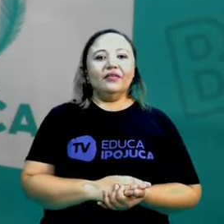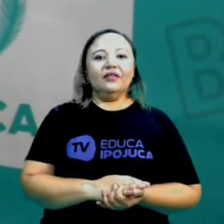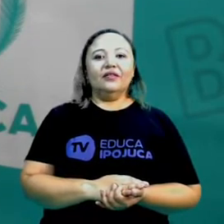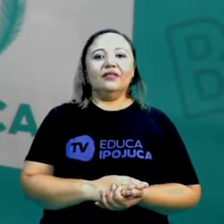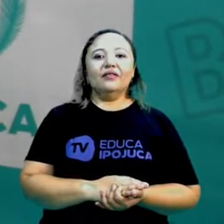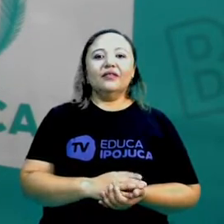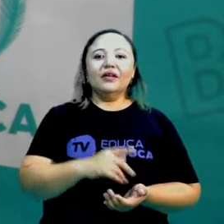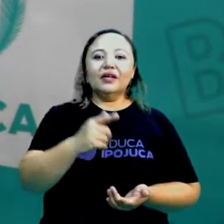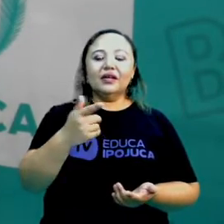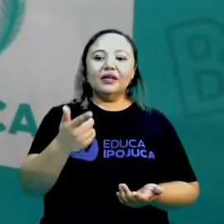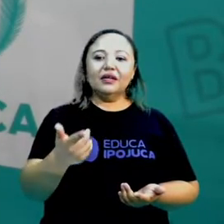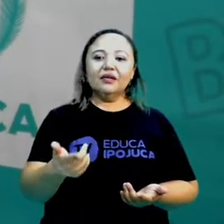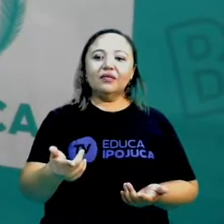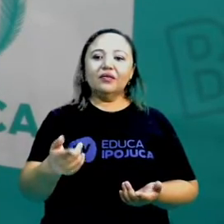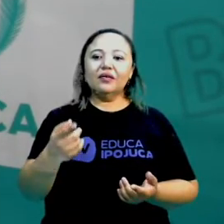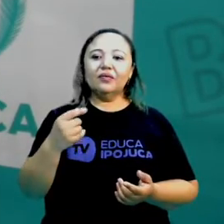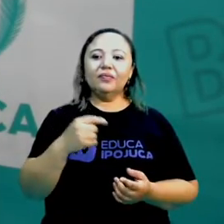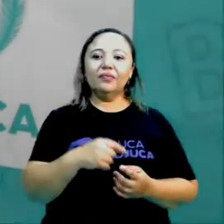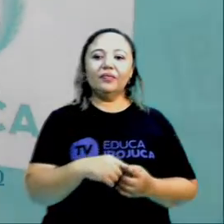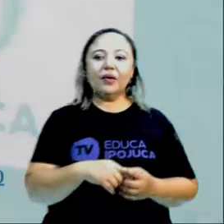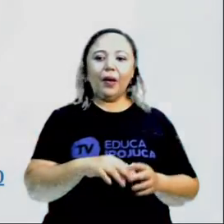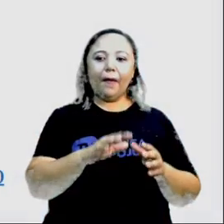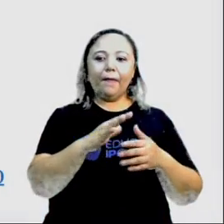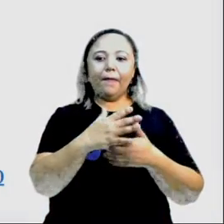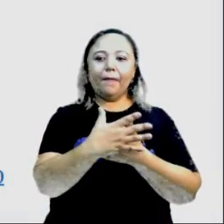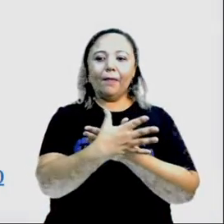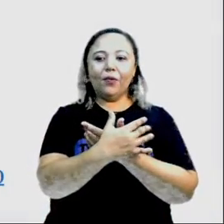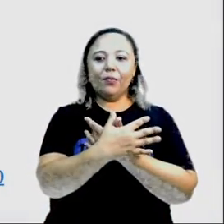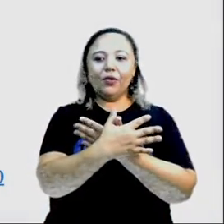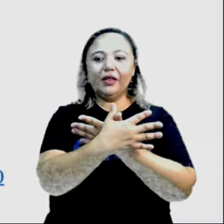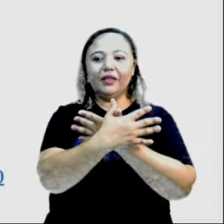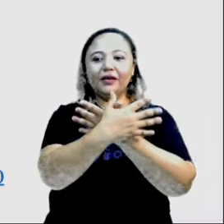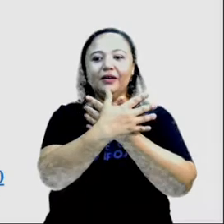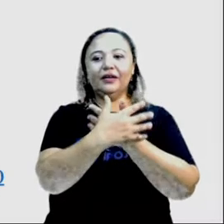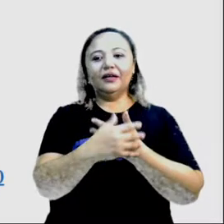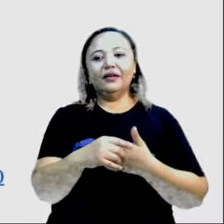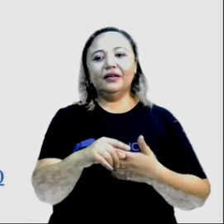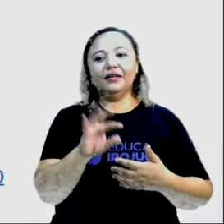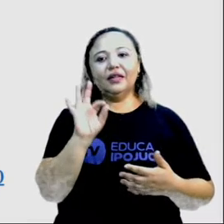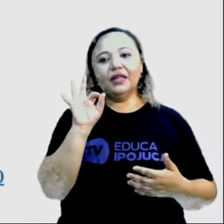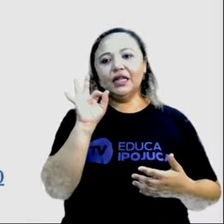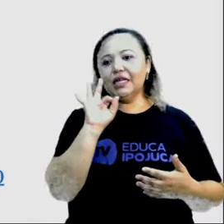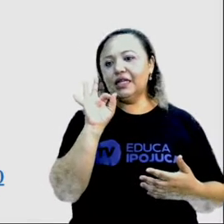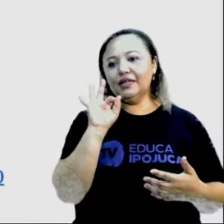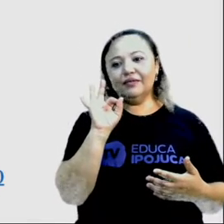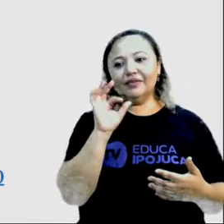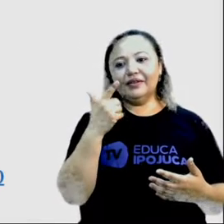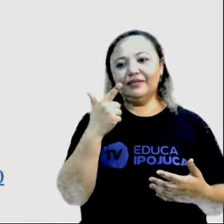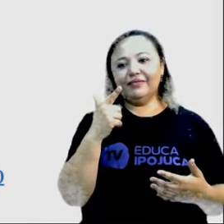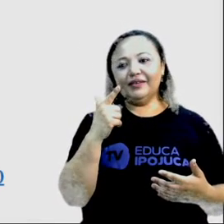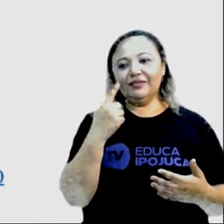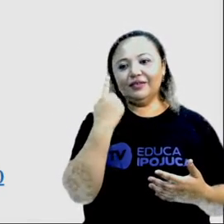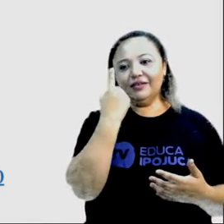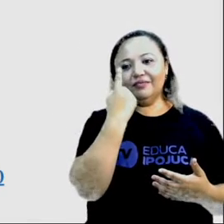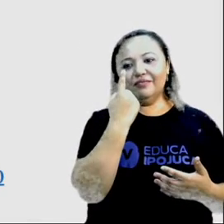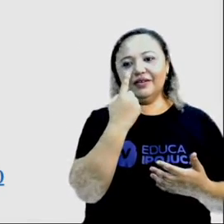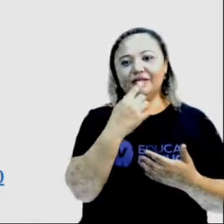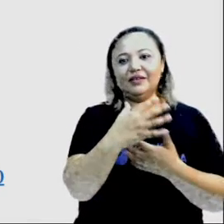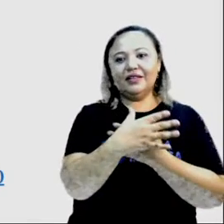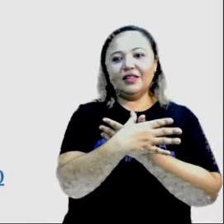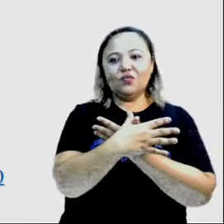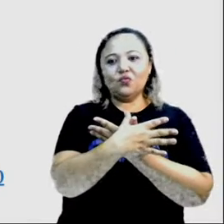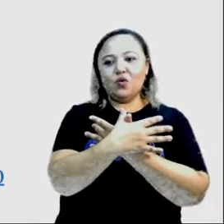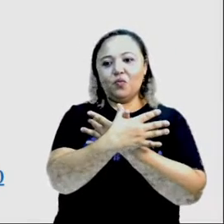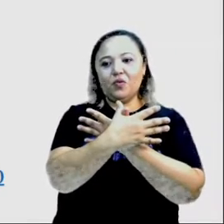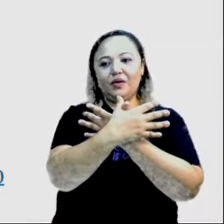Aí, temos aí uma borboletinha e não temos mais nenhuma para adicionar com ela. Se não